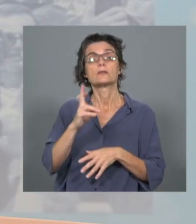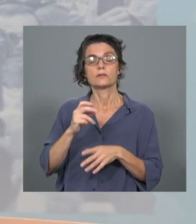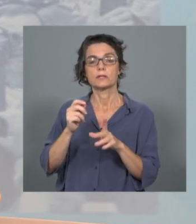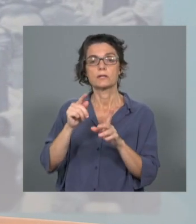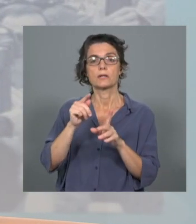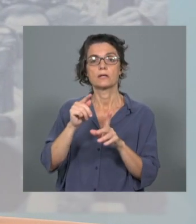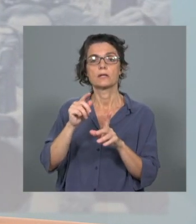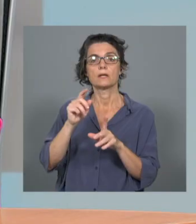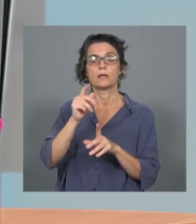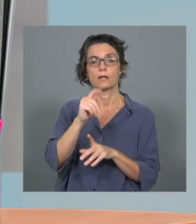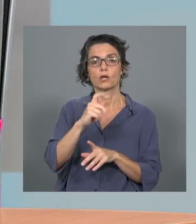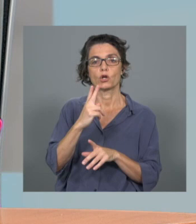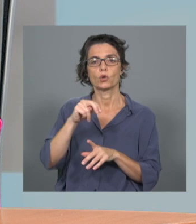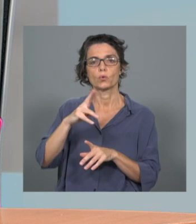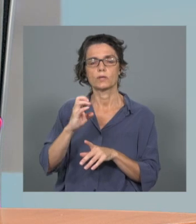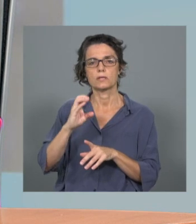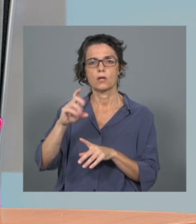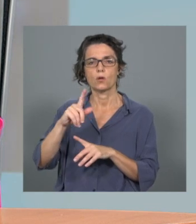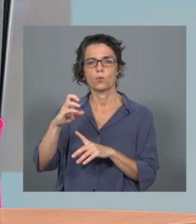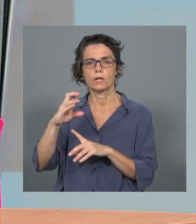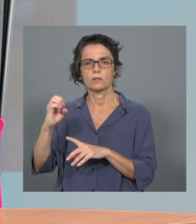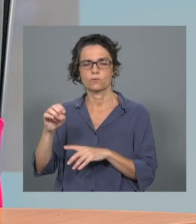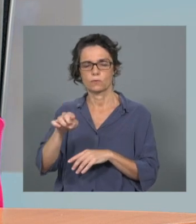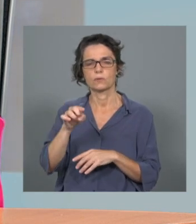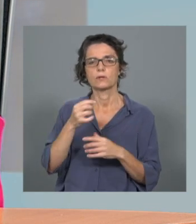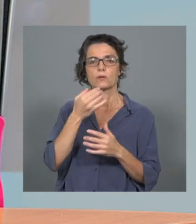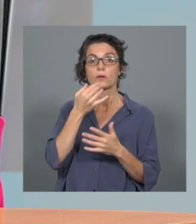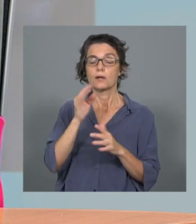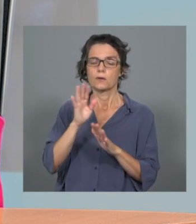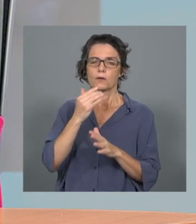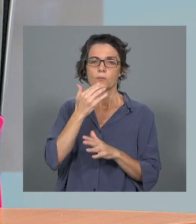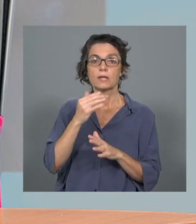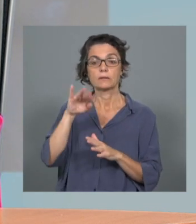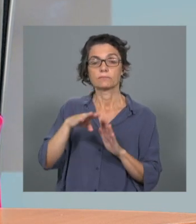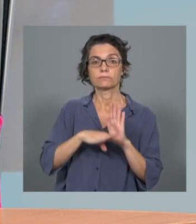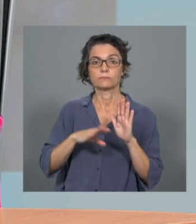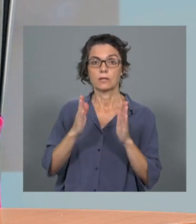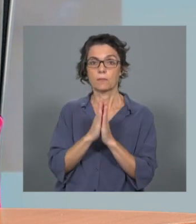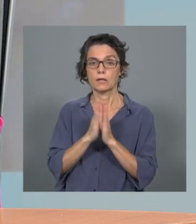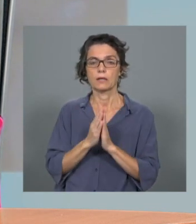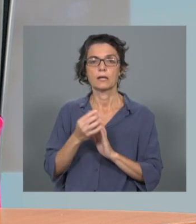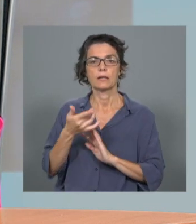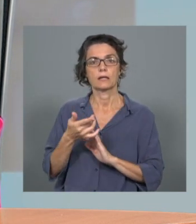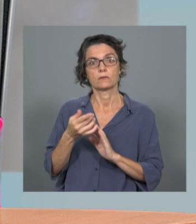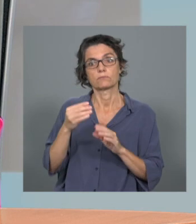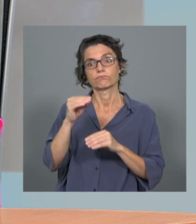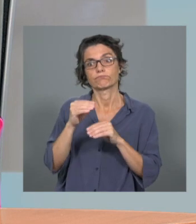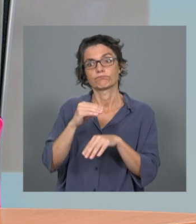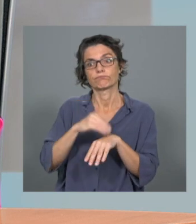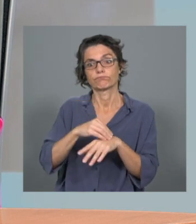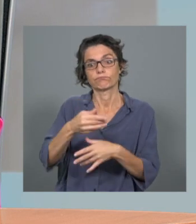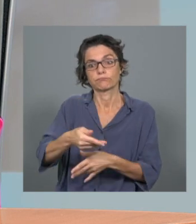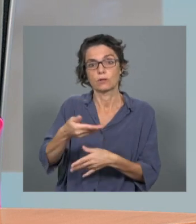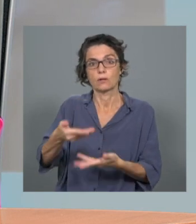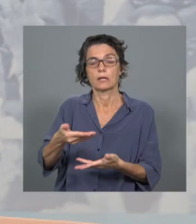Cumprimento, boa tarde. Olá, boa tarde. Obrigado, Eunice, por estares aqui no programa Eclésia. Claro que o comentário desta semana é sobretudo político, em torno das